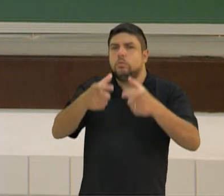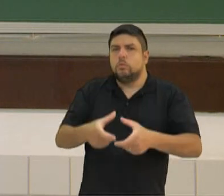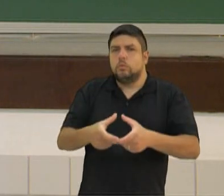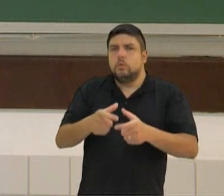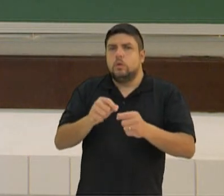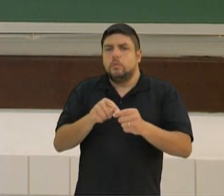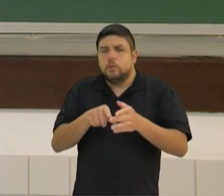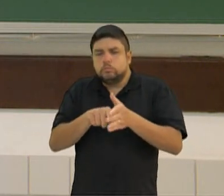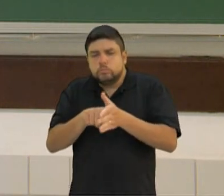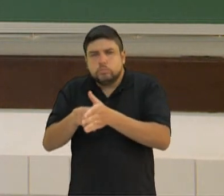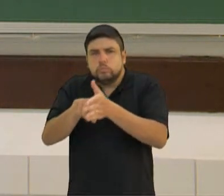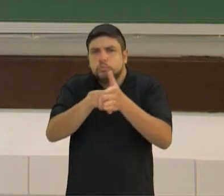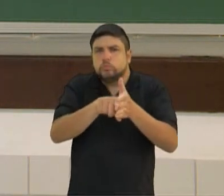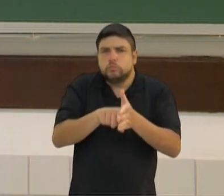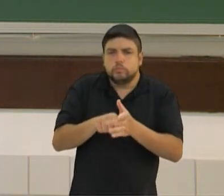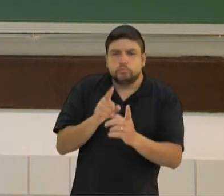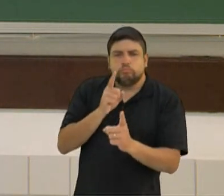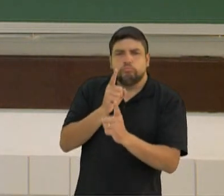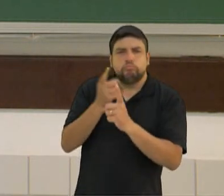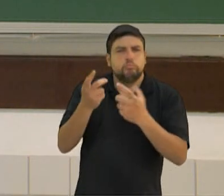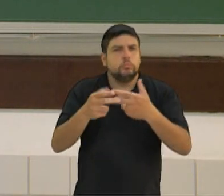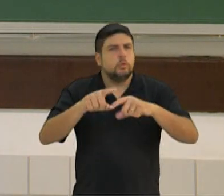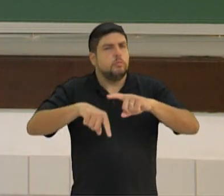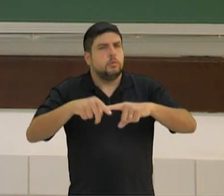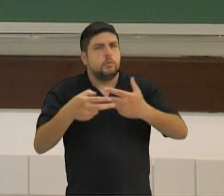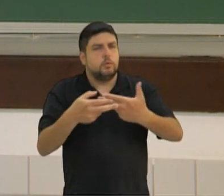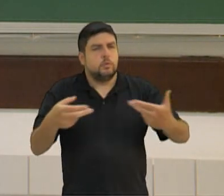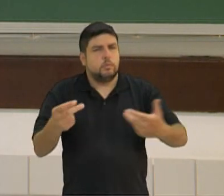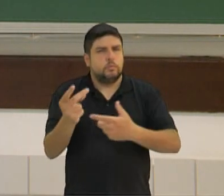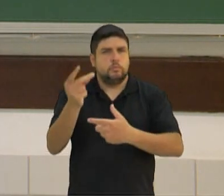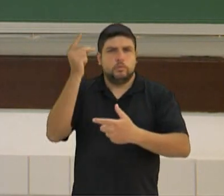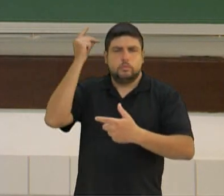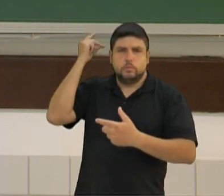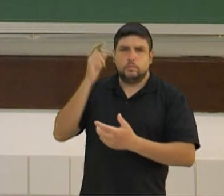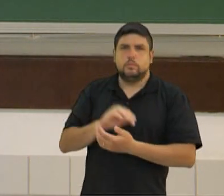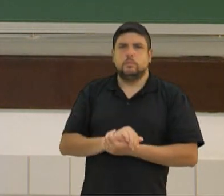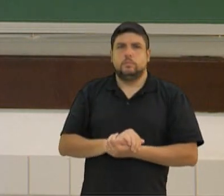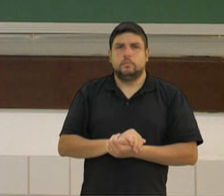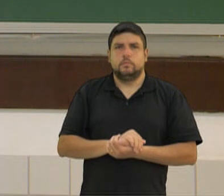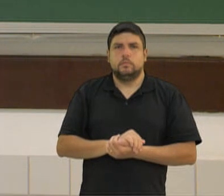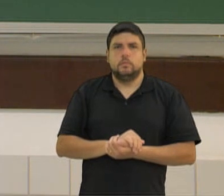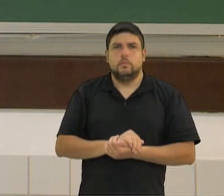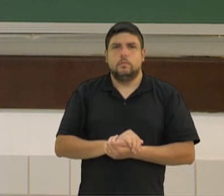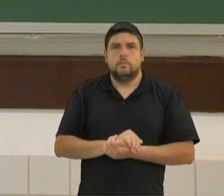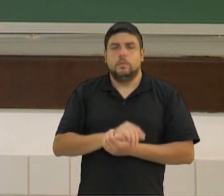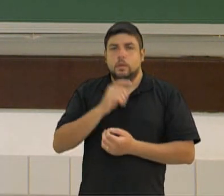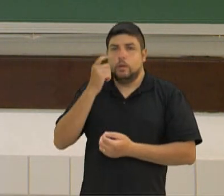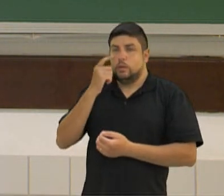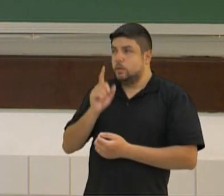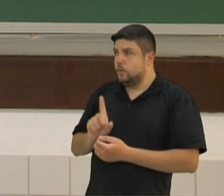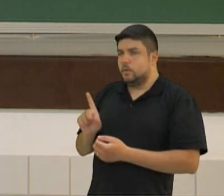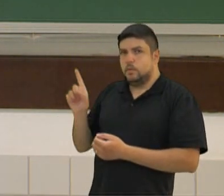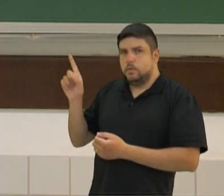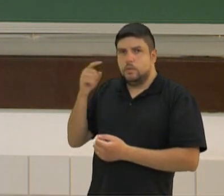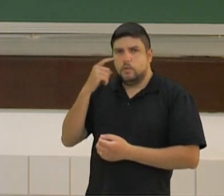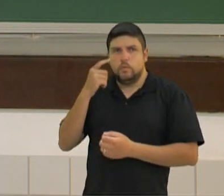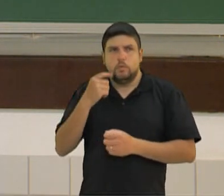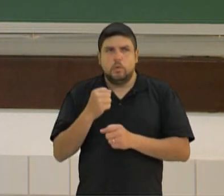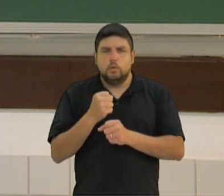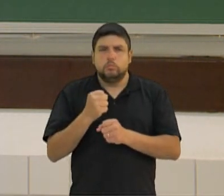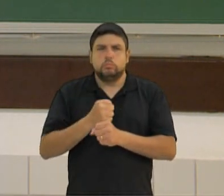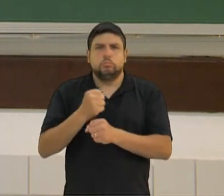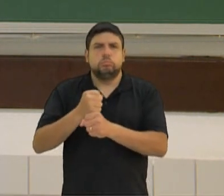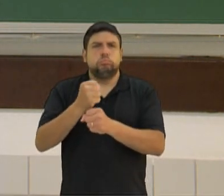são Huancas de la Sol e la Luna. Esse foi construído com 140 milhões de